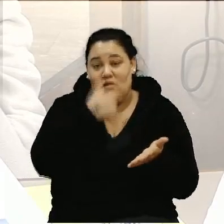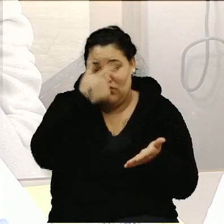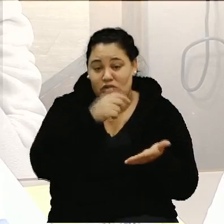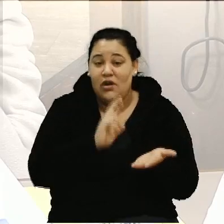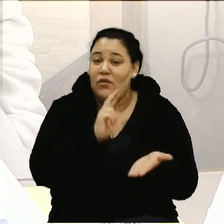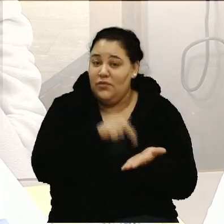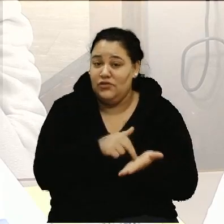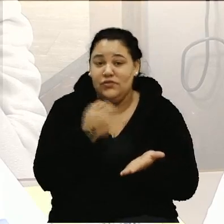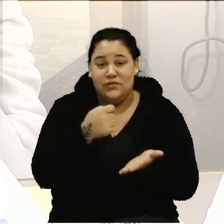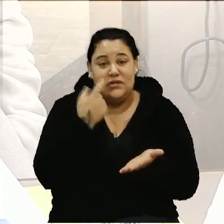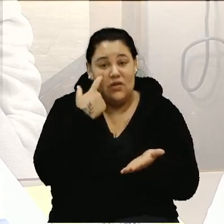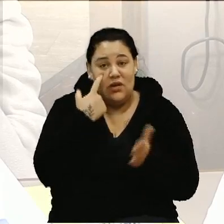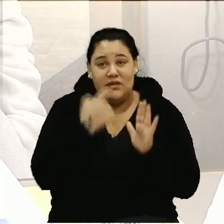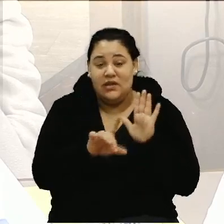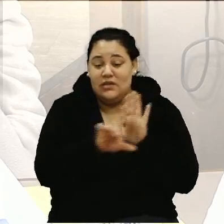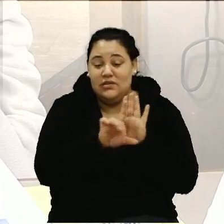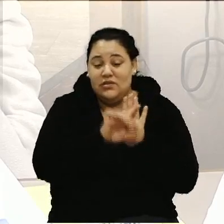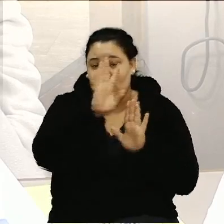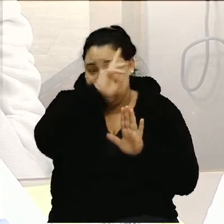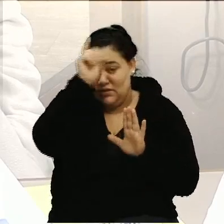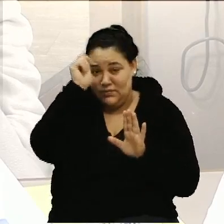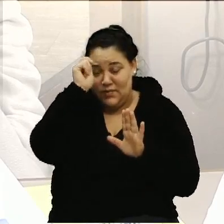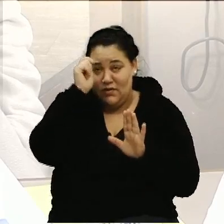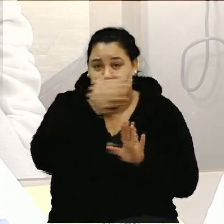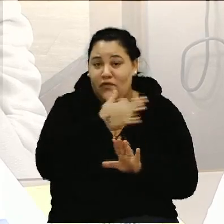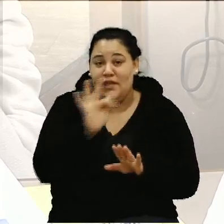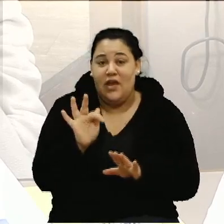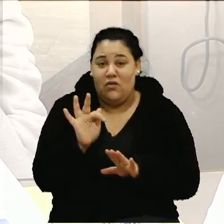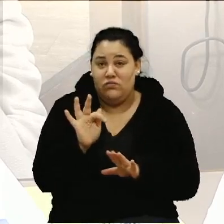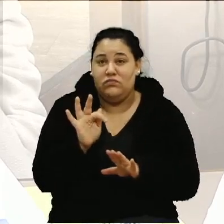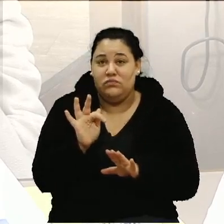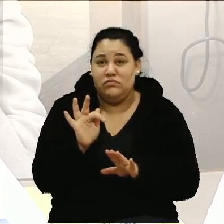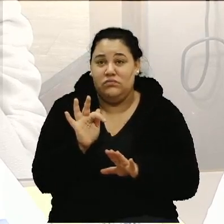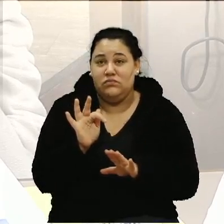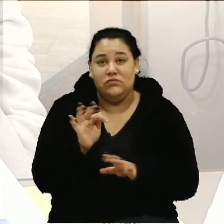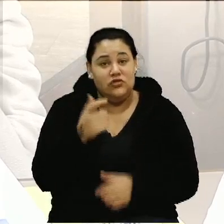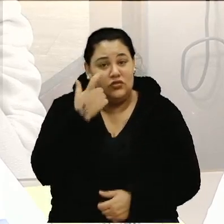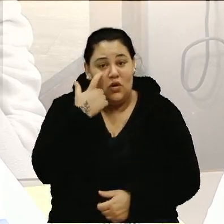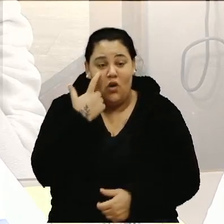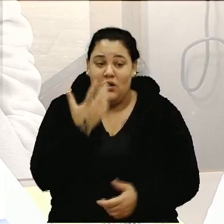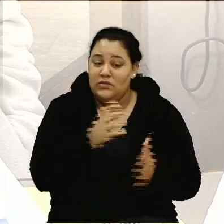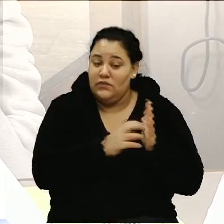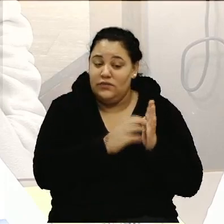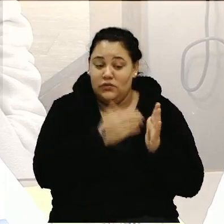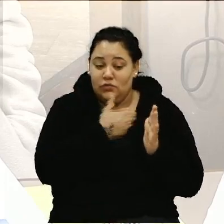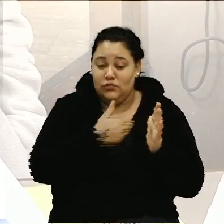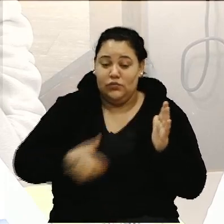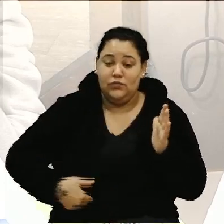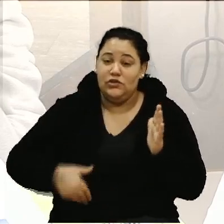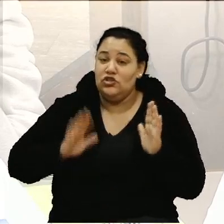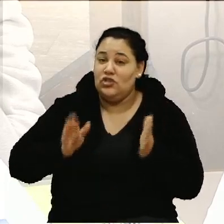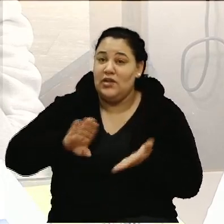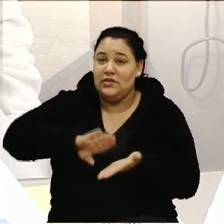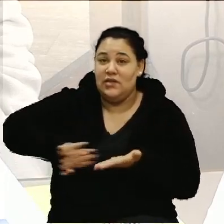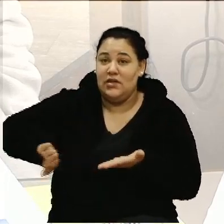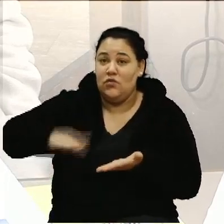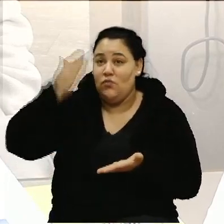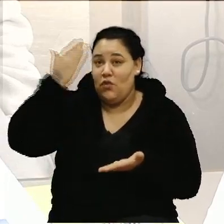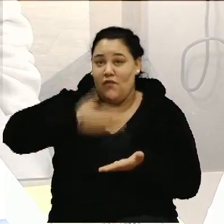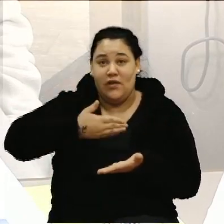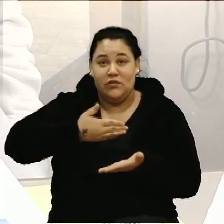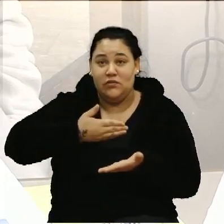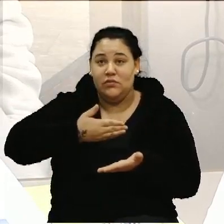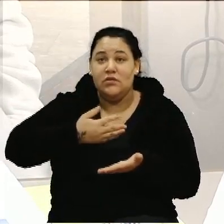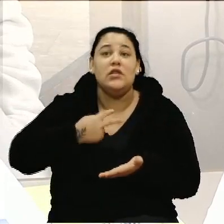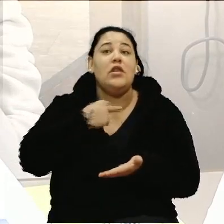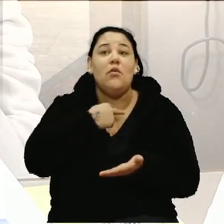verificar se a legislação municipal, estadual, federal, para que a gente servidor público que tenha sido exonerado comprovadamente,